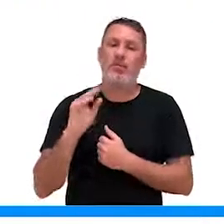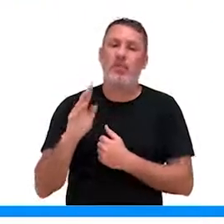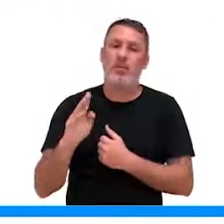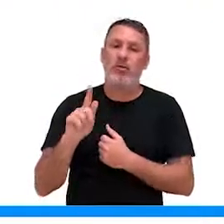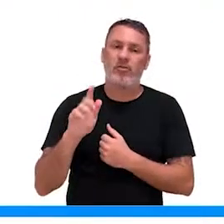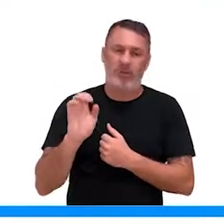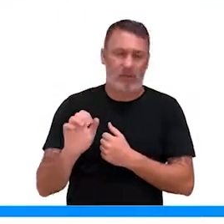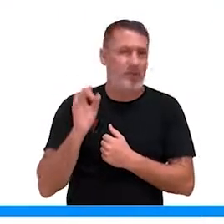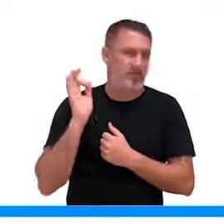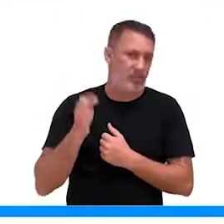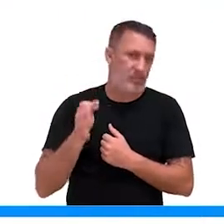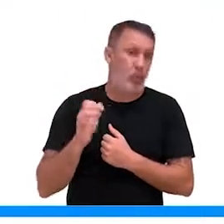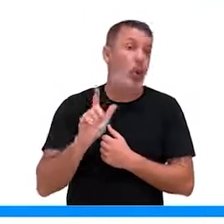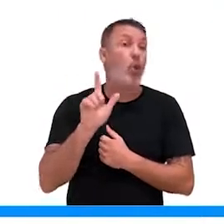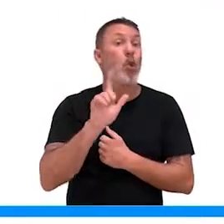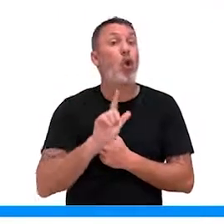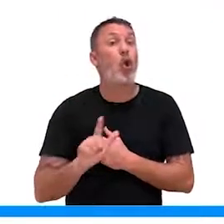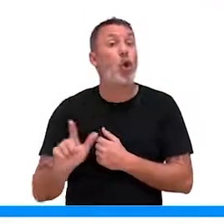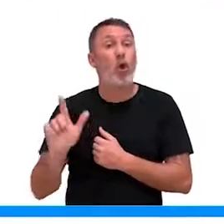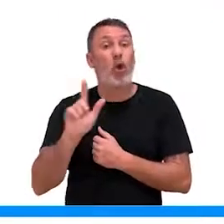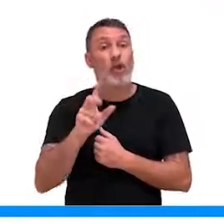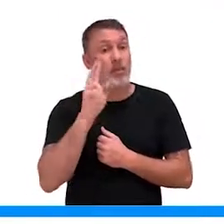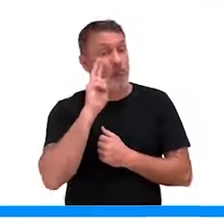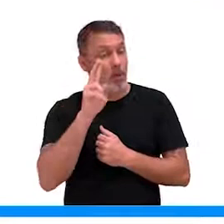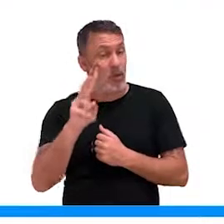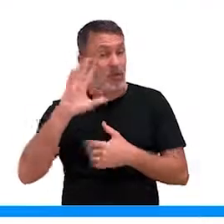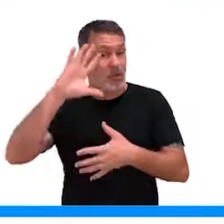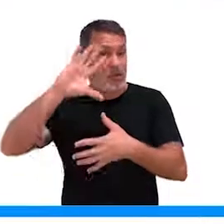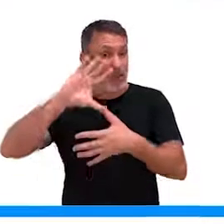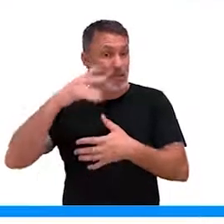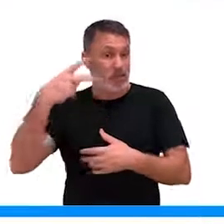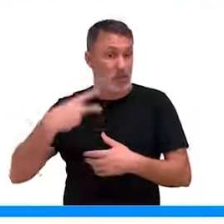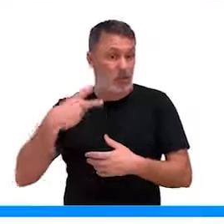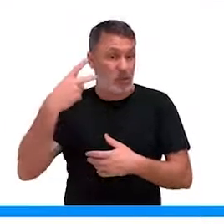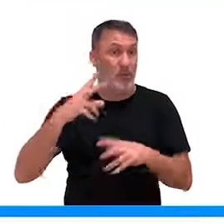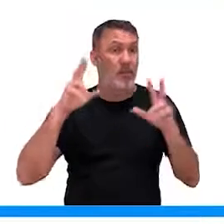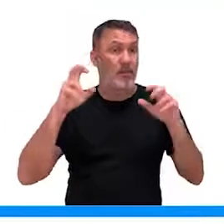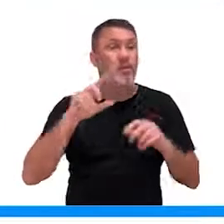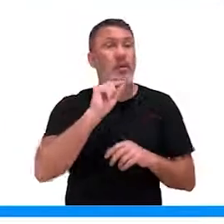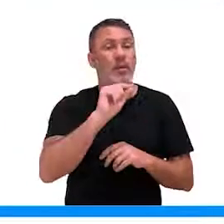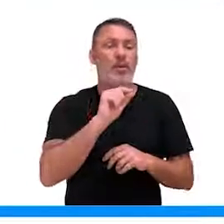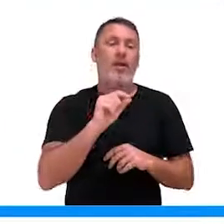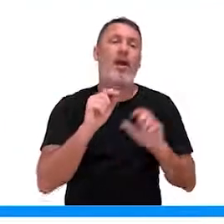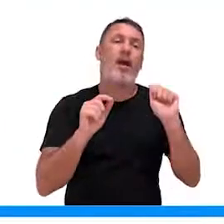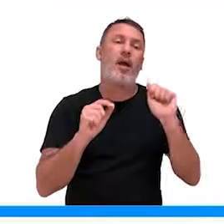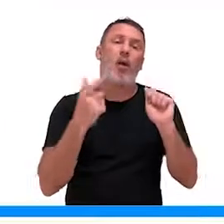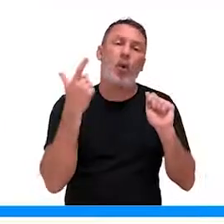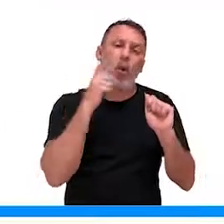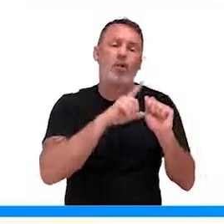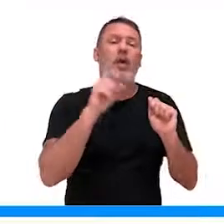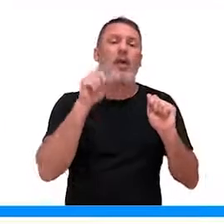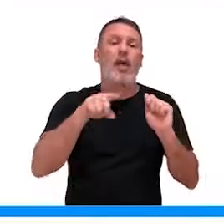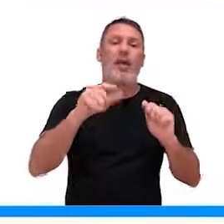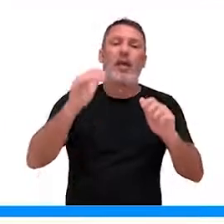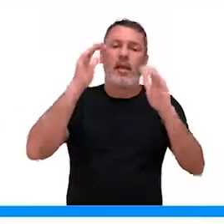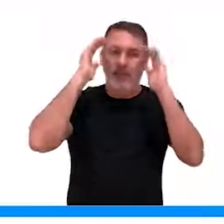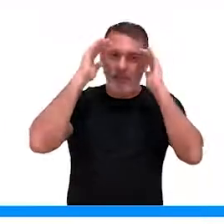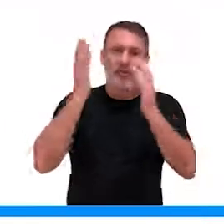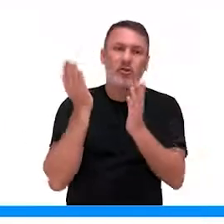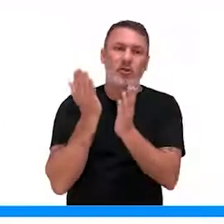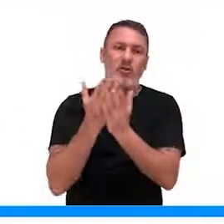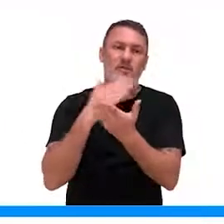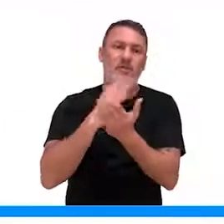claro que a vantagem aqui, meus amores, que nós temos na figura 2 é o respeito à divisão